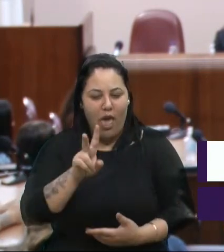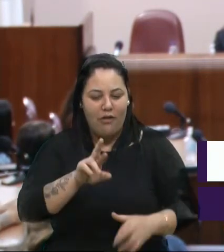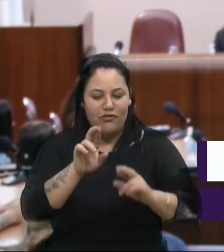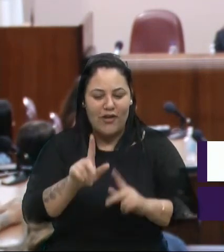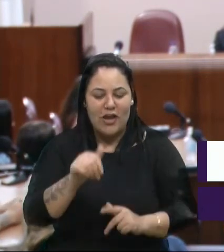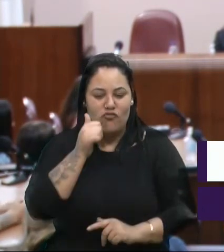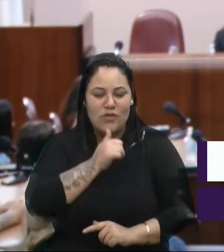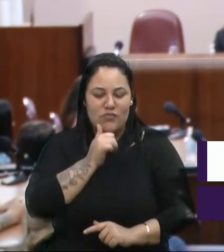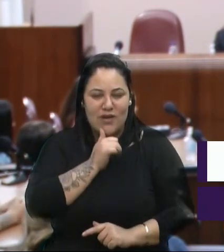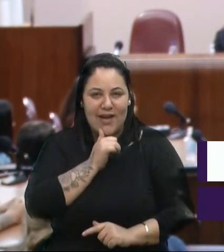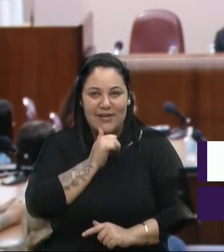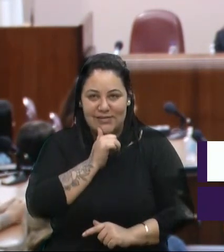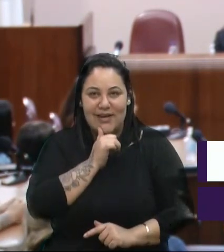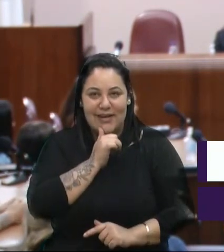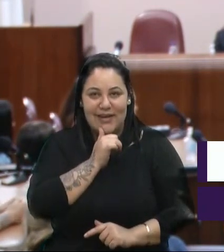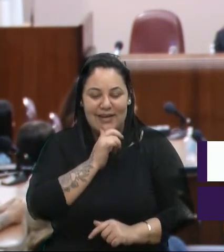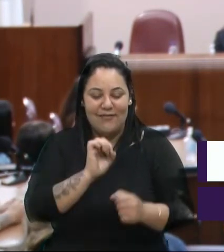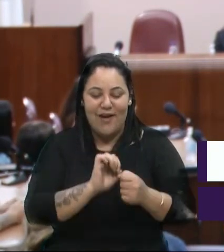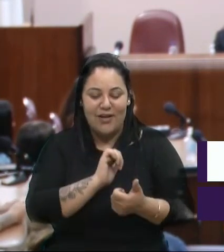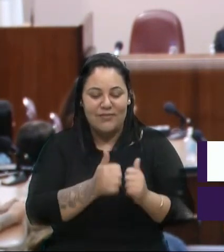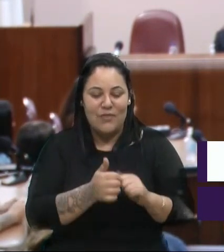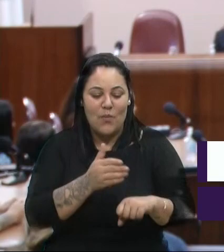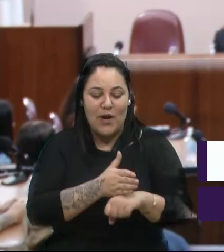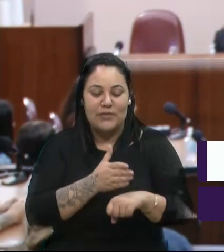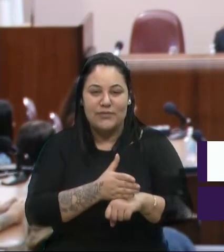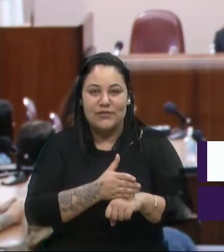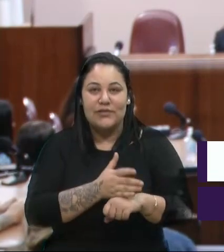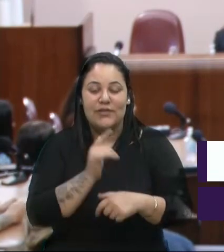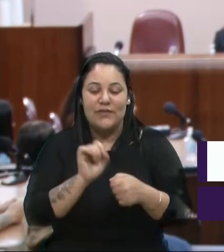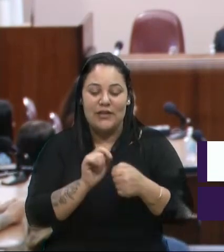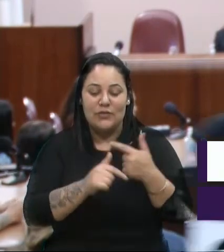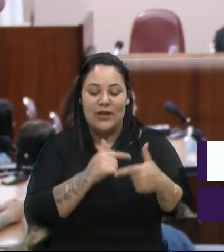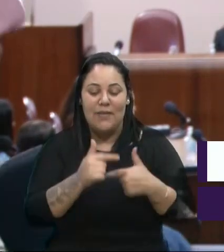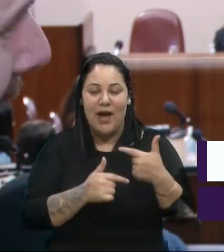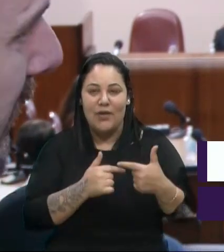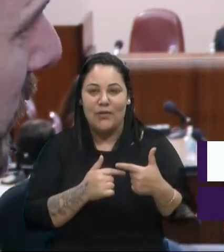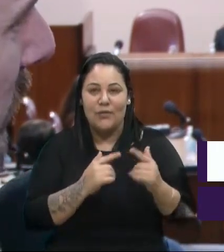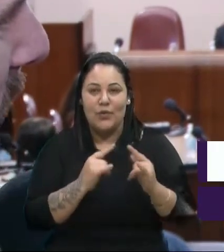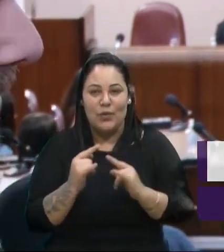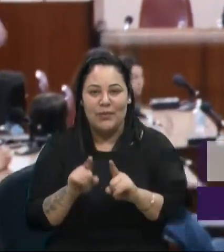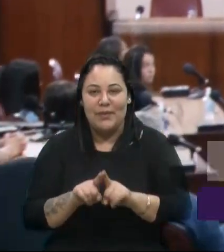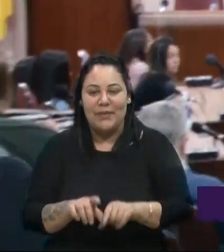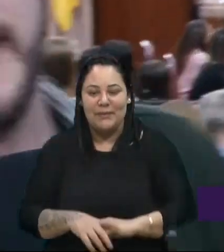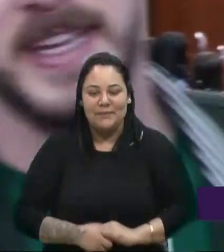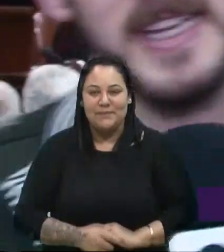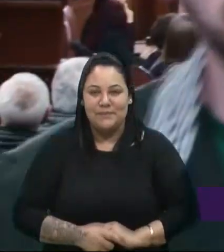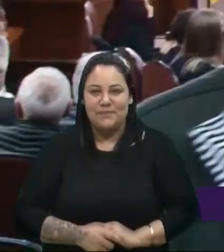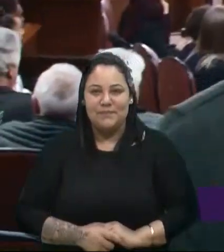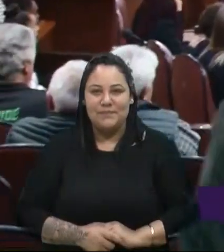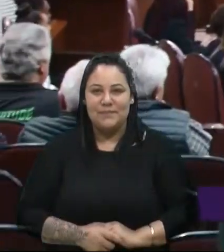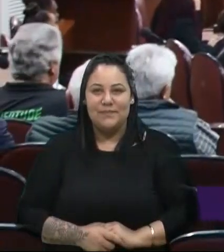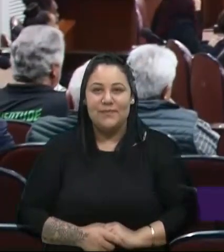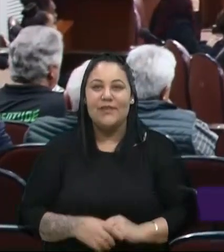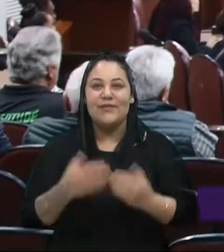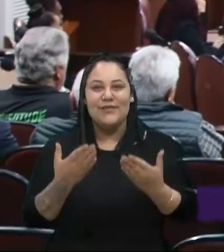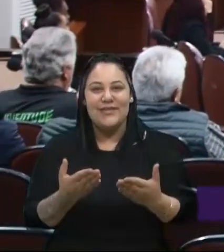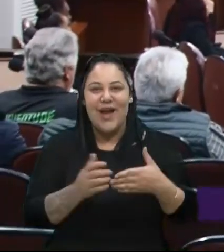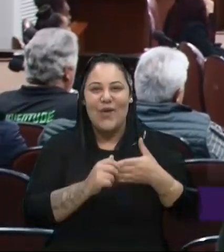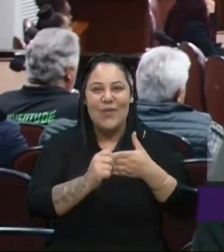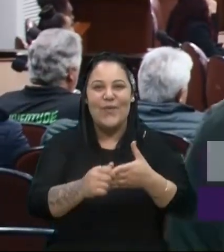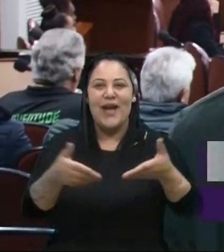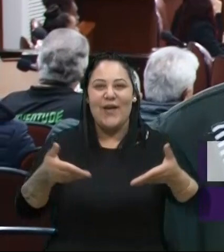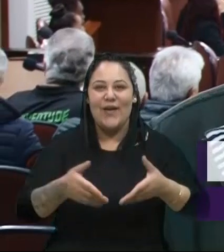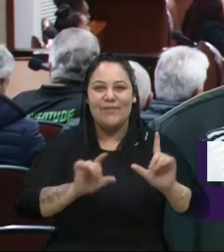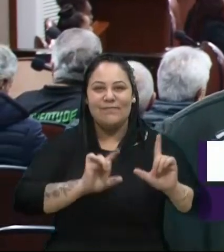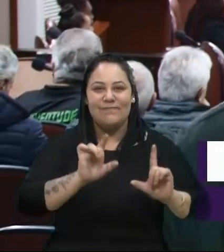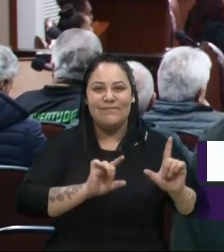feminina que presta, né, um serviço tão importante aí para o clube. Bem, obrigada, vereador. Um bom evento. Então, você acompanha a partir de agora a